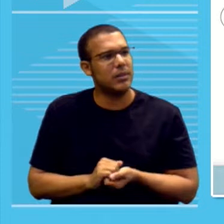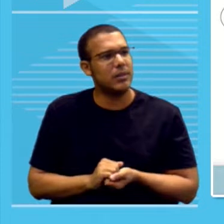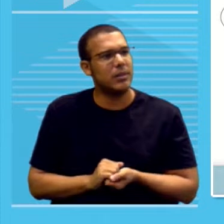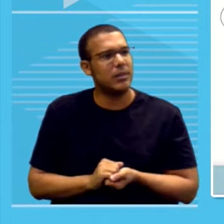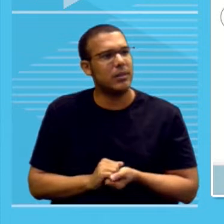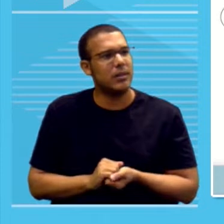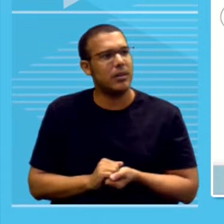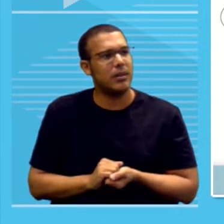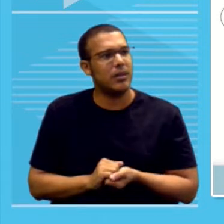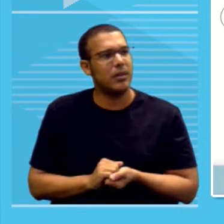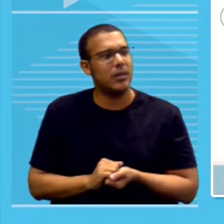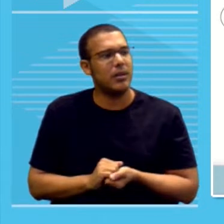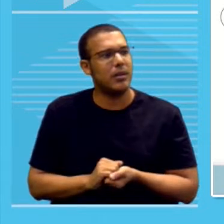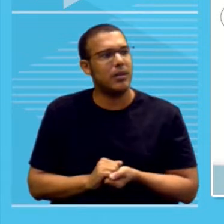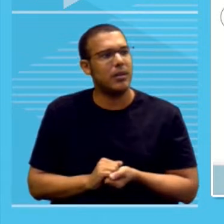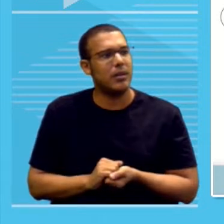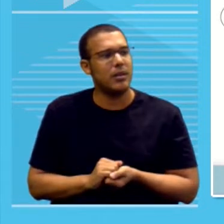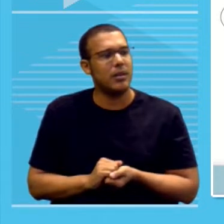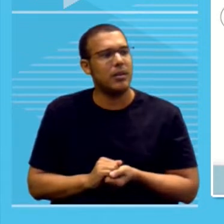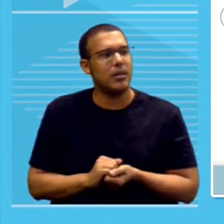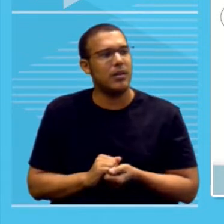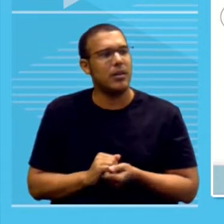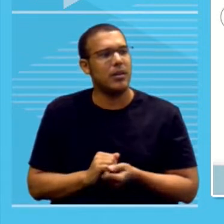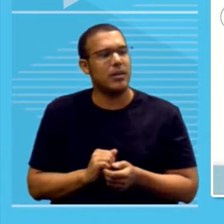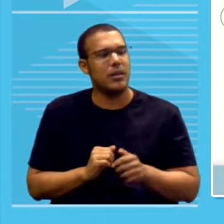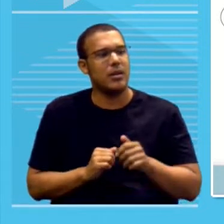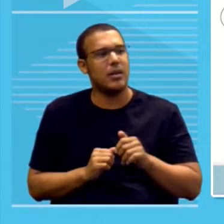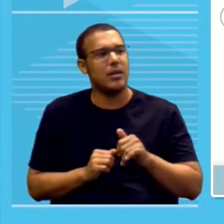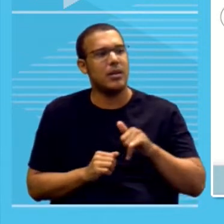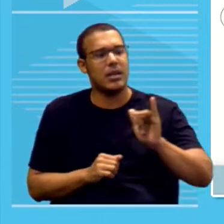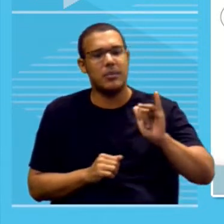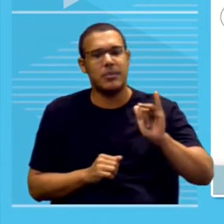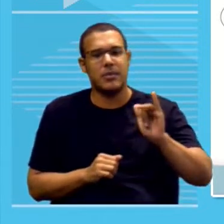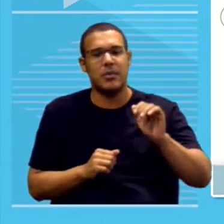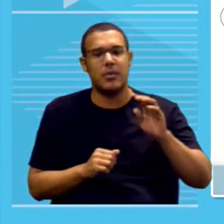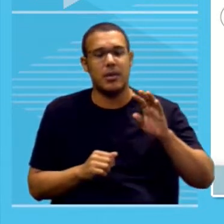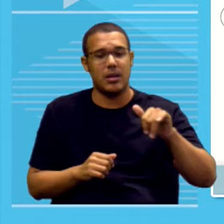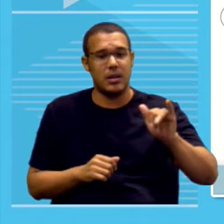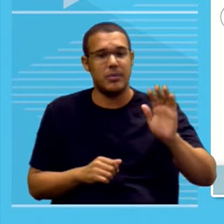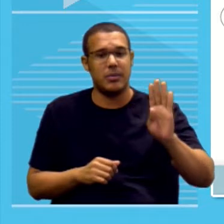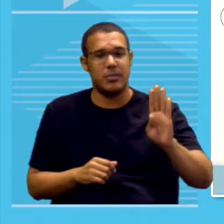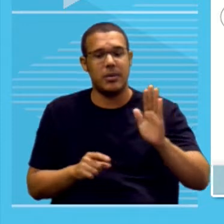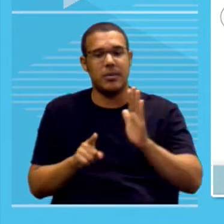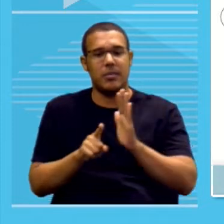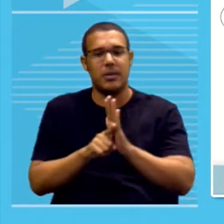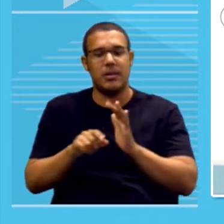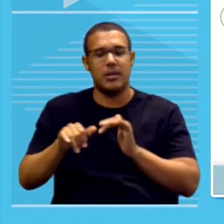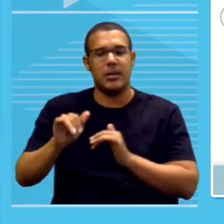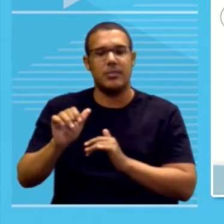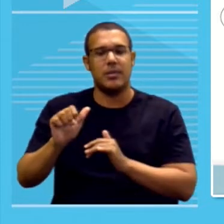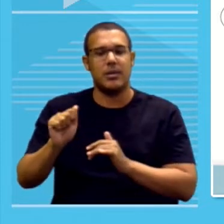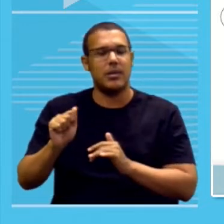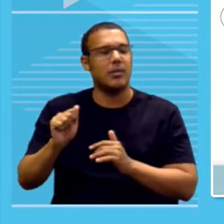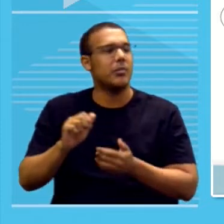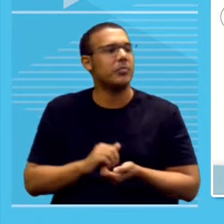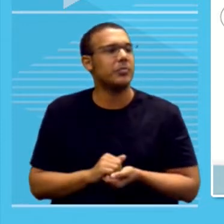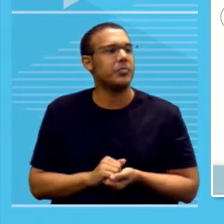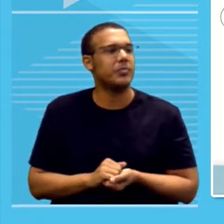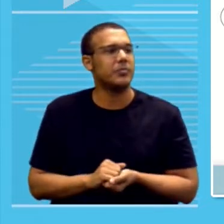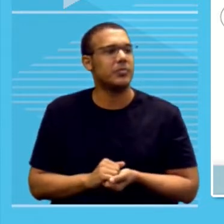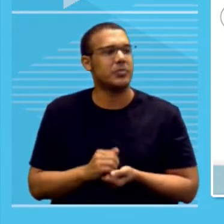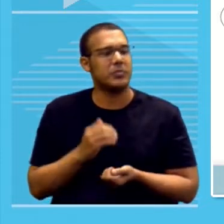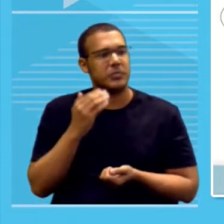ziplos yb - y a é fácil memorizar Você não acha não yb Professor